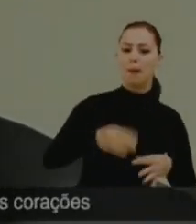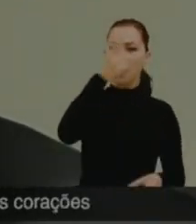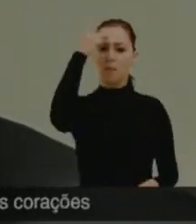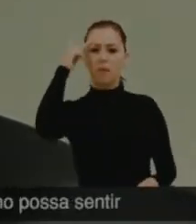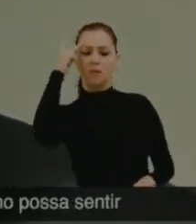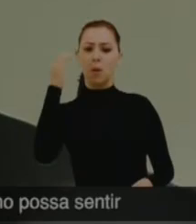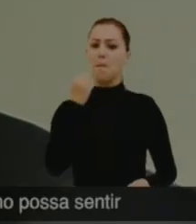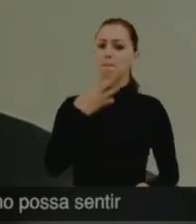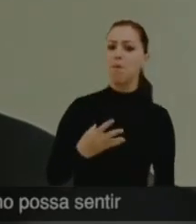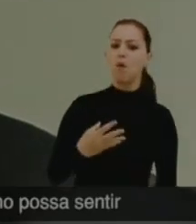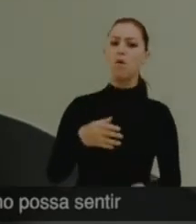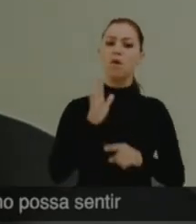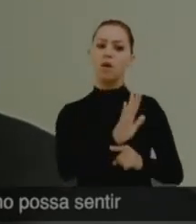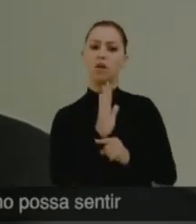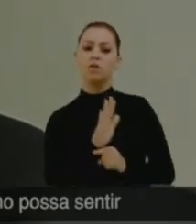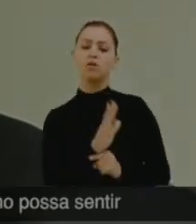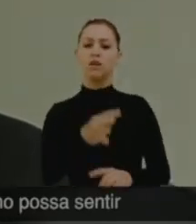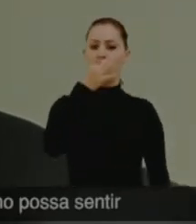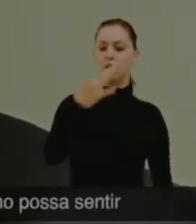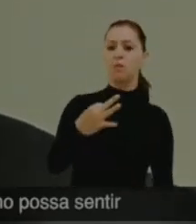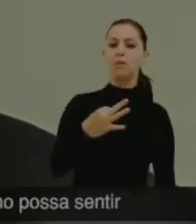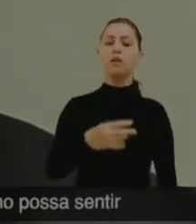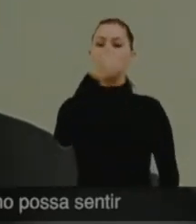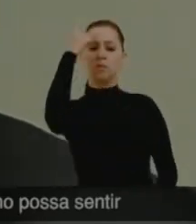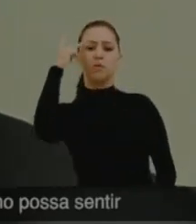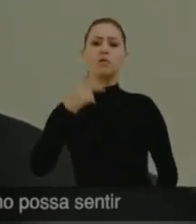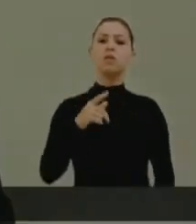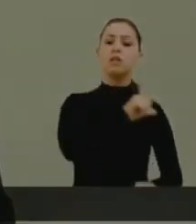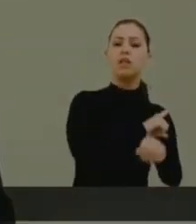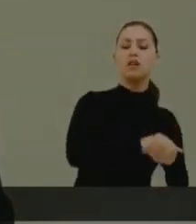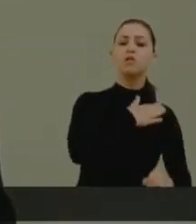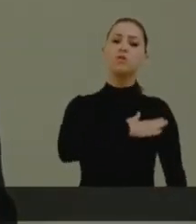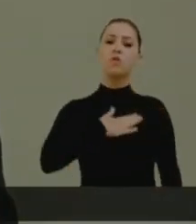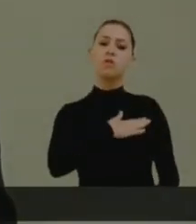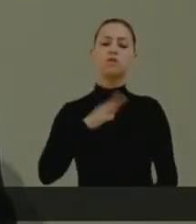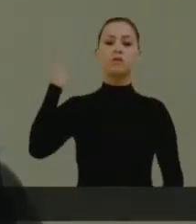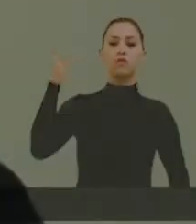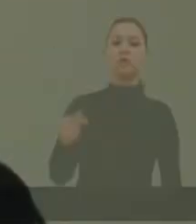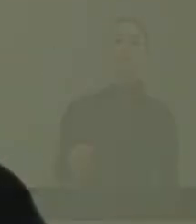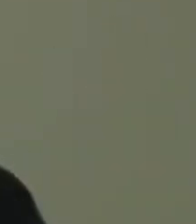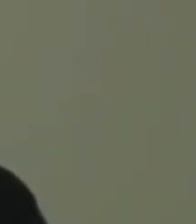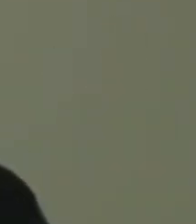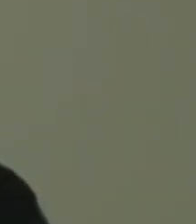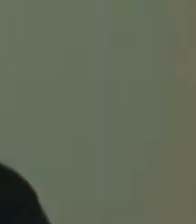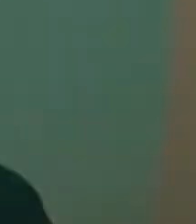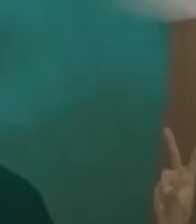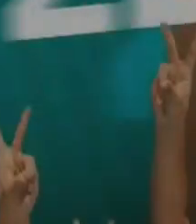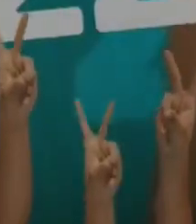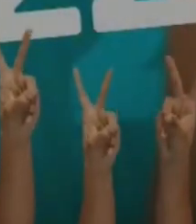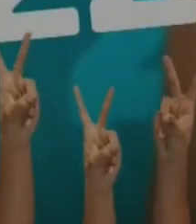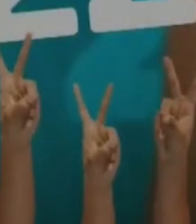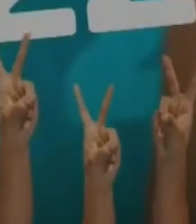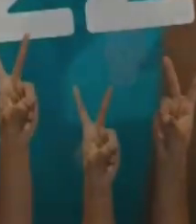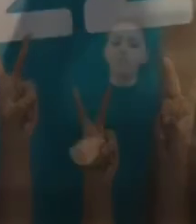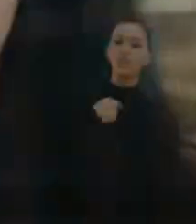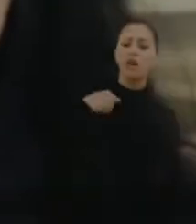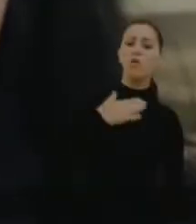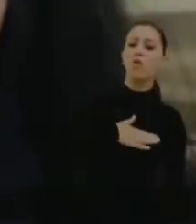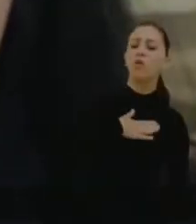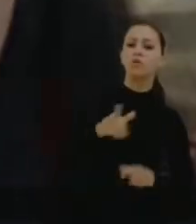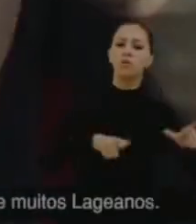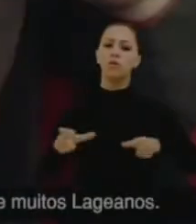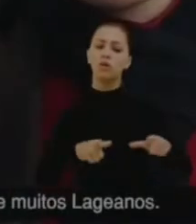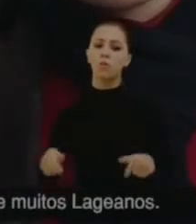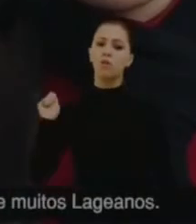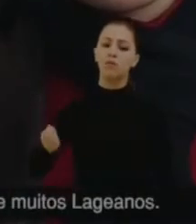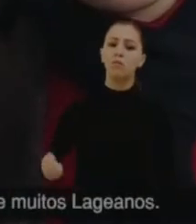inúmeros corações, para que a gente possa formatar a festa, que o lajeano possa sentir vontade de estar na festa. Eu acredito muito no